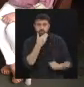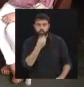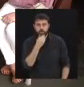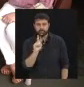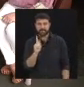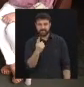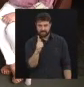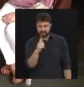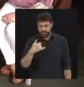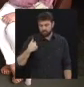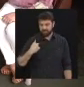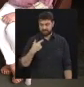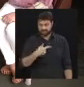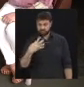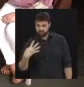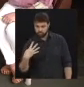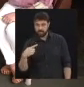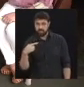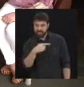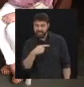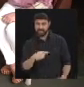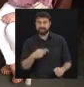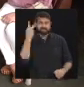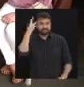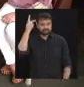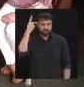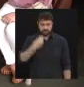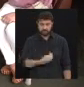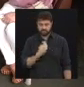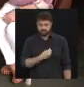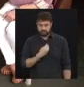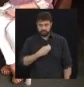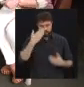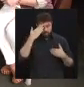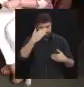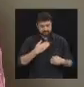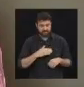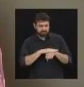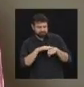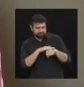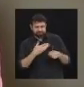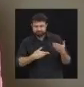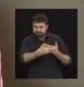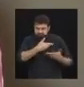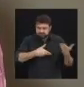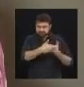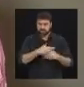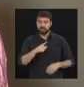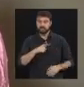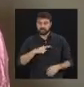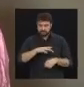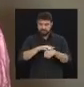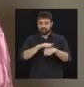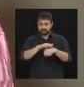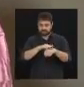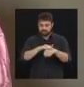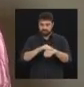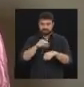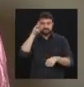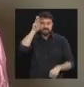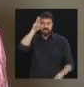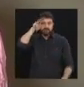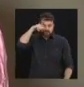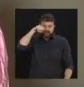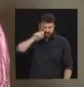tem 24 e veio de São Paulo. Obrigada por ter vindo falar com a gente. Eles têm em comum essa síndrome, que é de